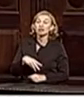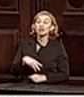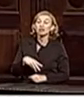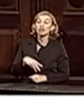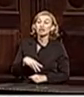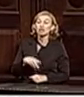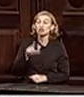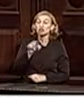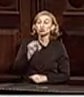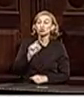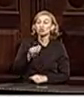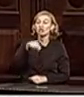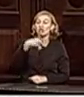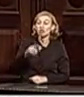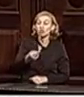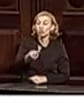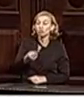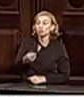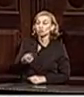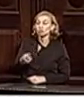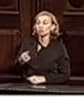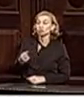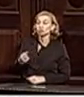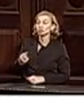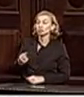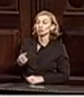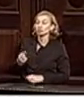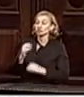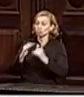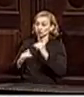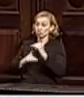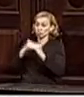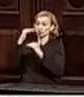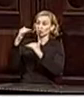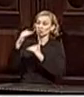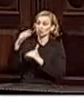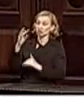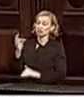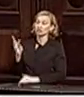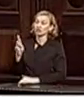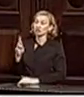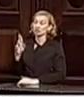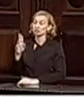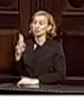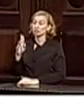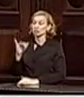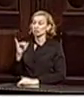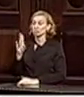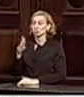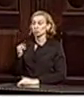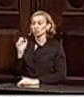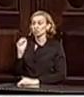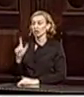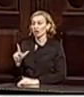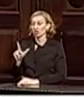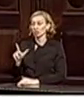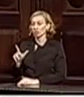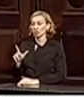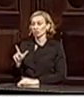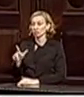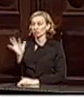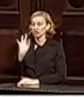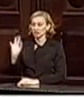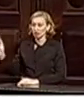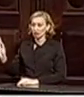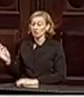Tribunal Federal. Mas isso é um entendimento meu de um engenheiro e